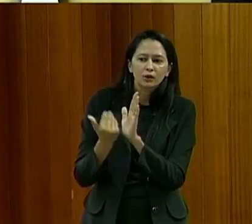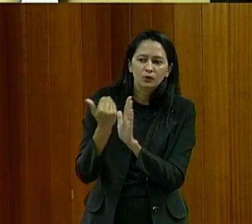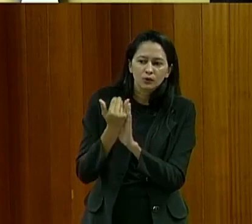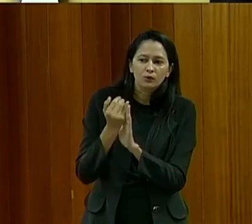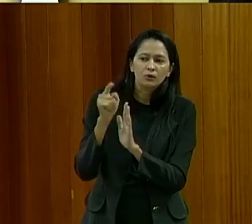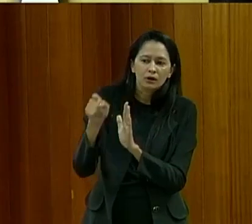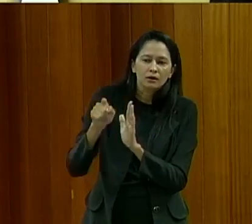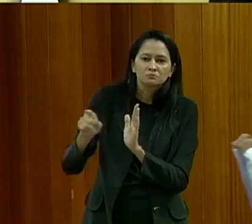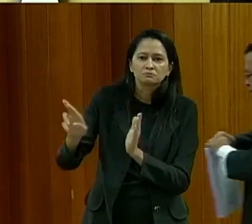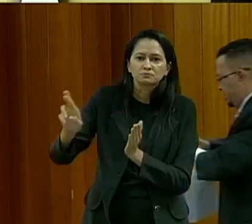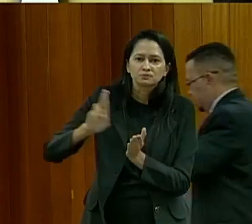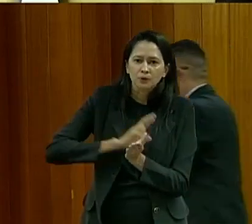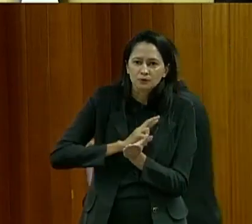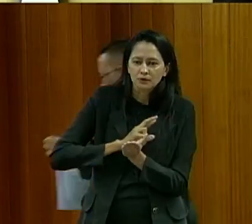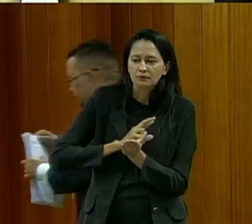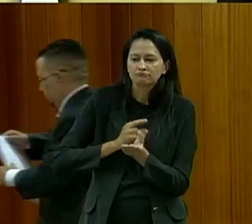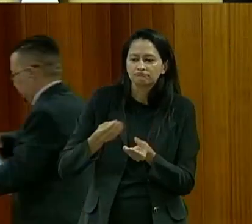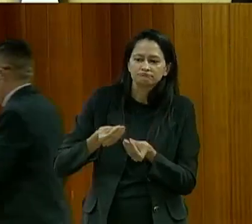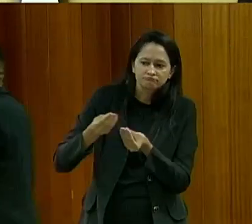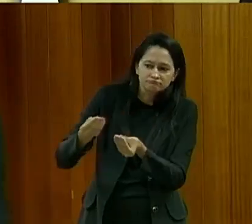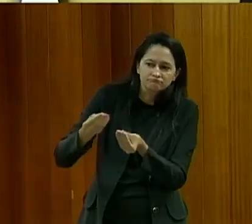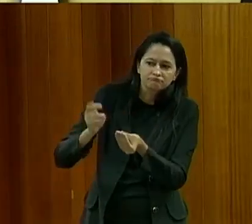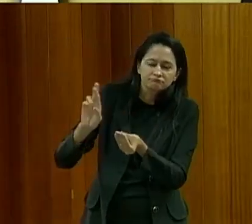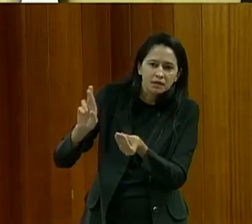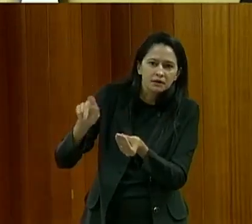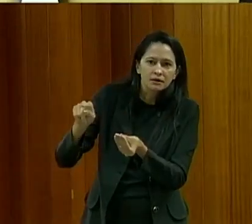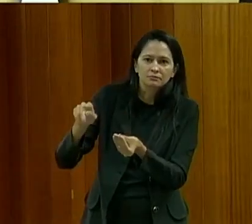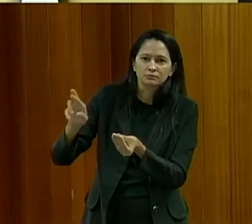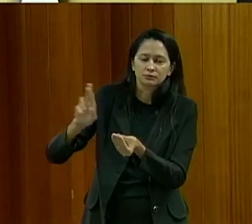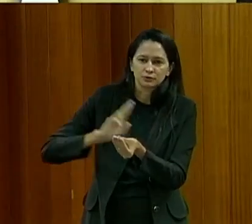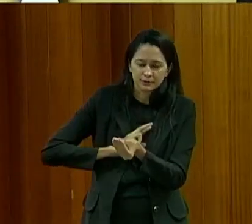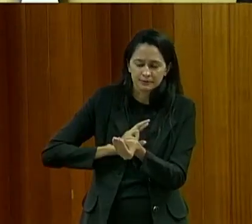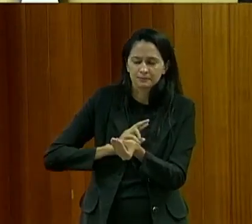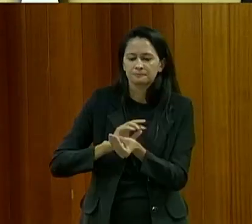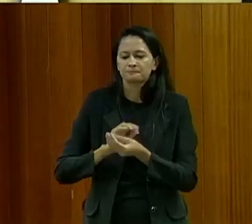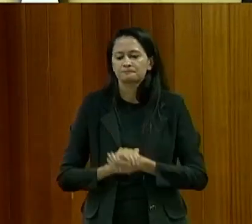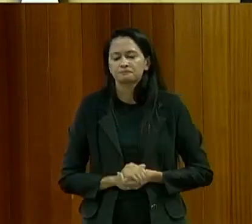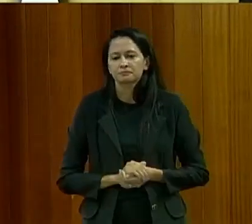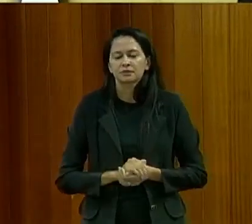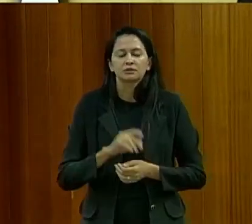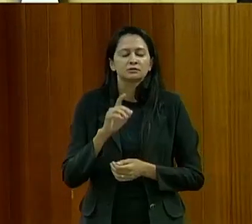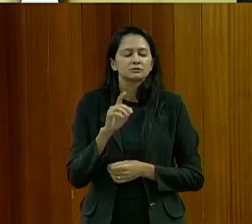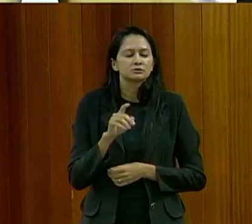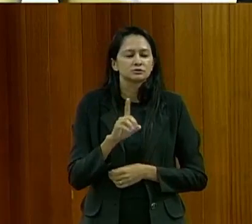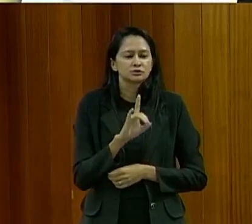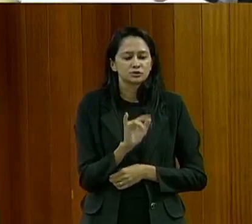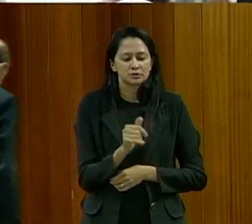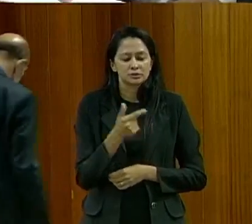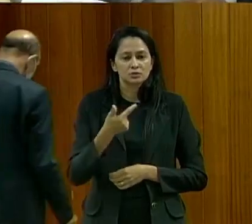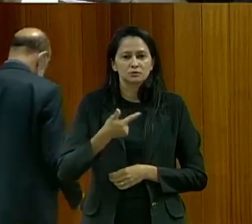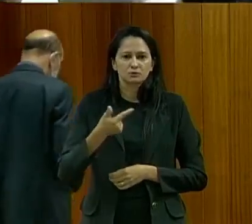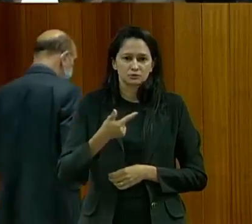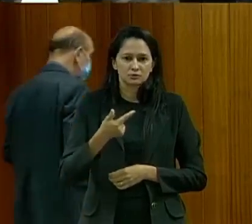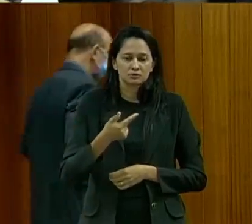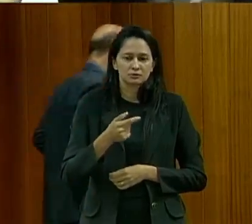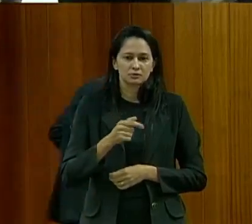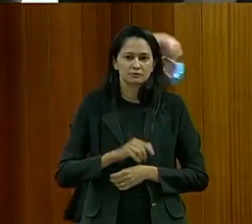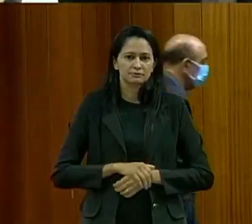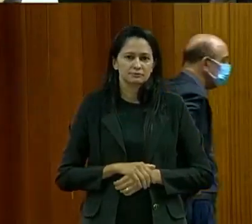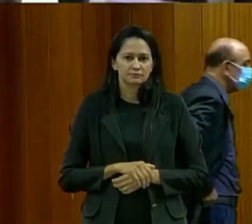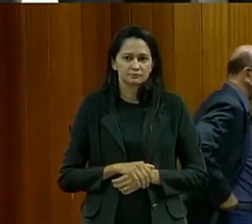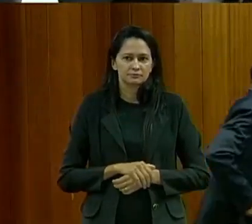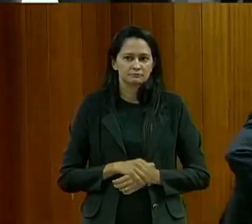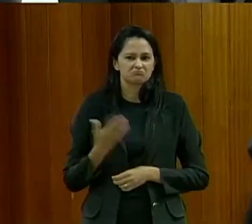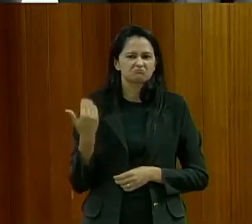repentino dos combustíveis nos postos de gasolina desde a segunda quinzena